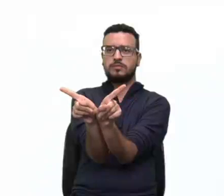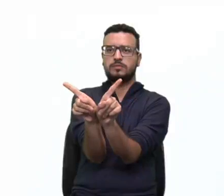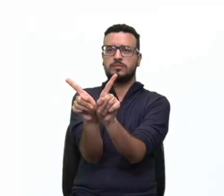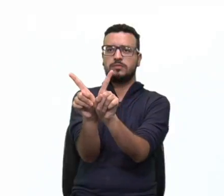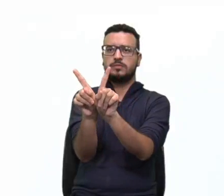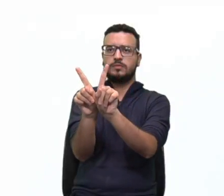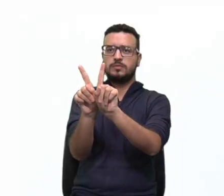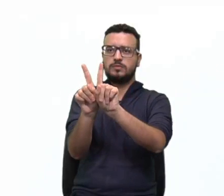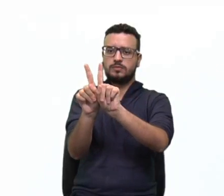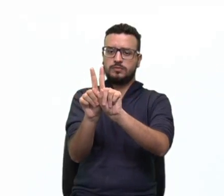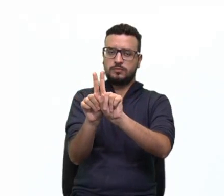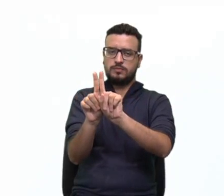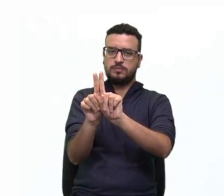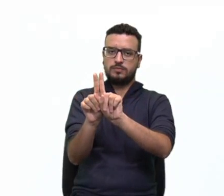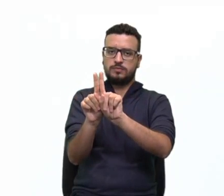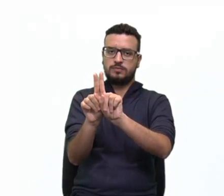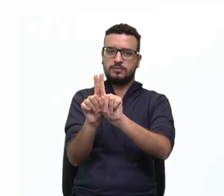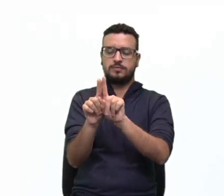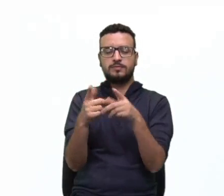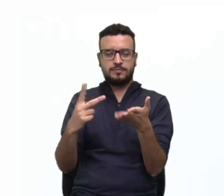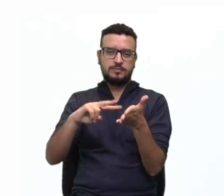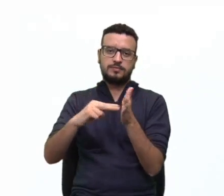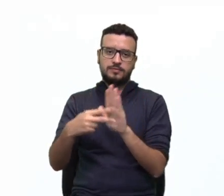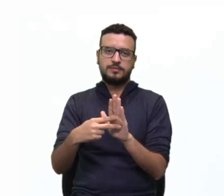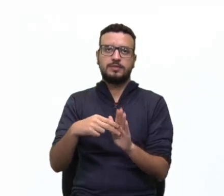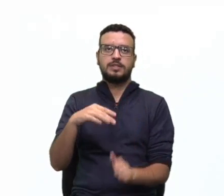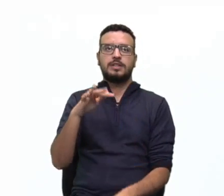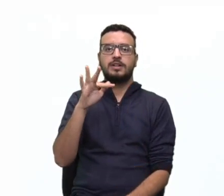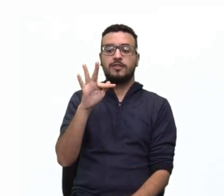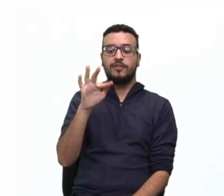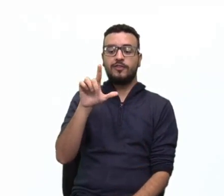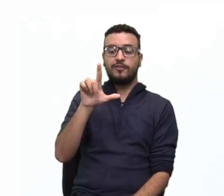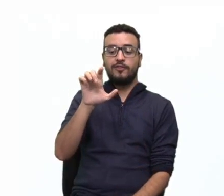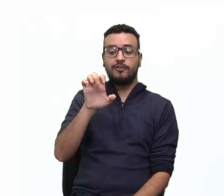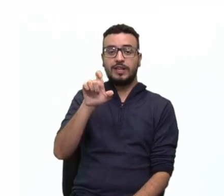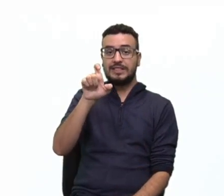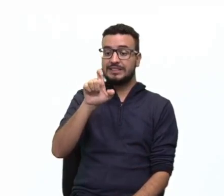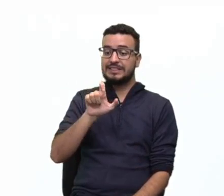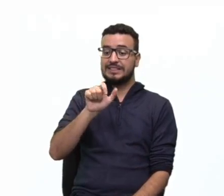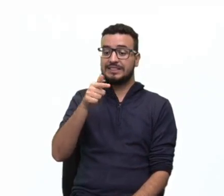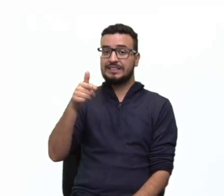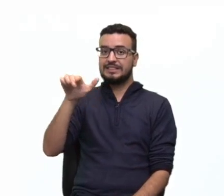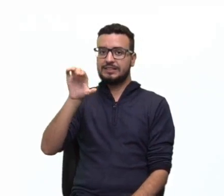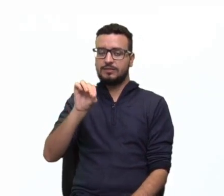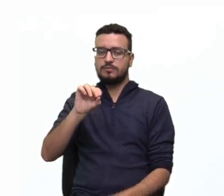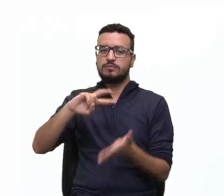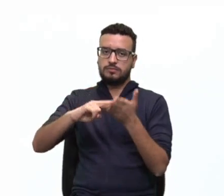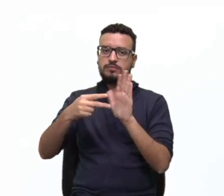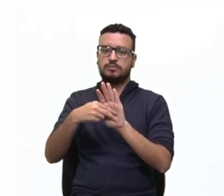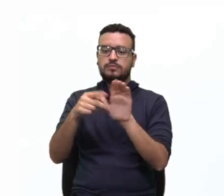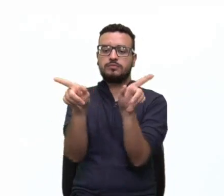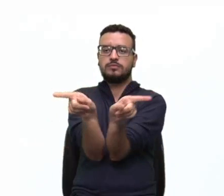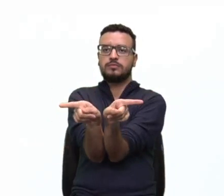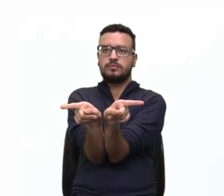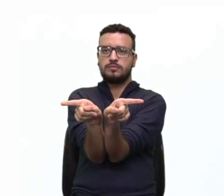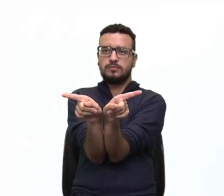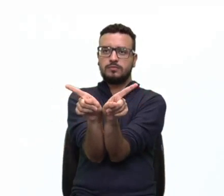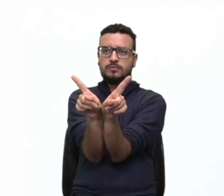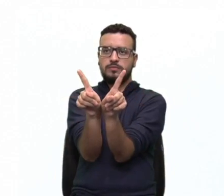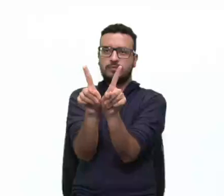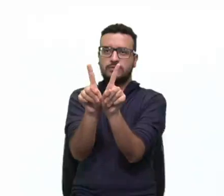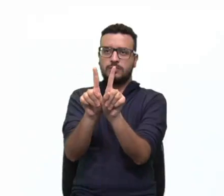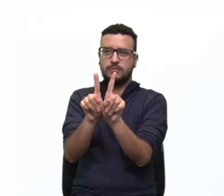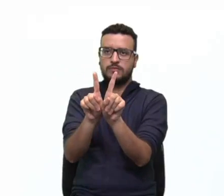eu tenho uma diminuição no meu ângulo e a extensão é quando eu tenho um aumento no meu